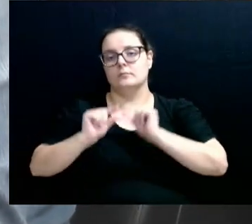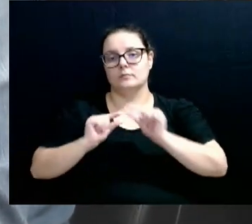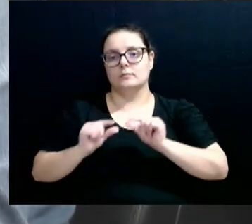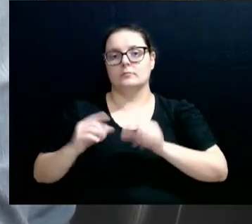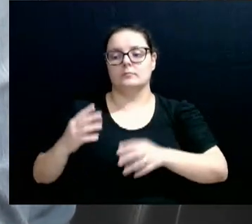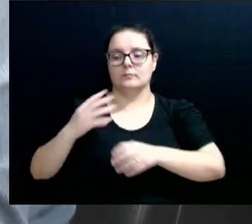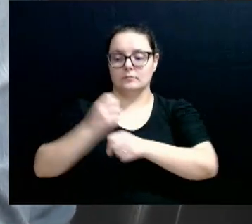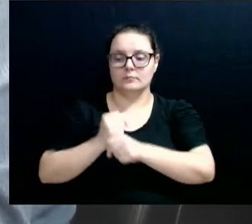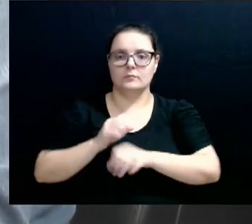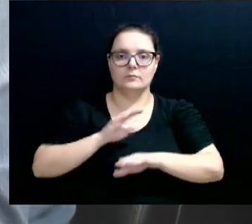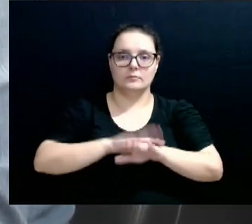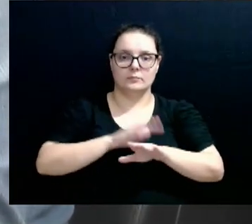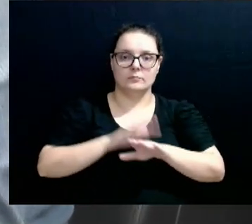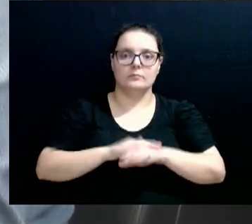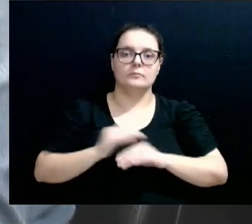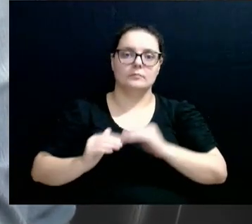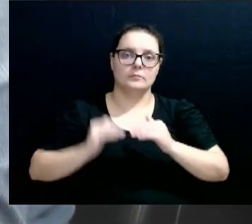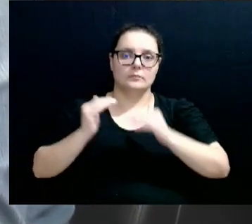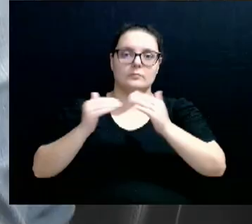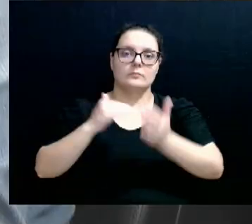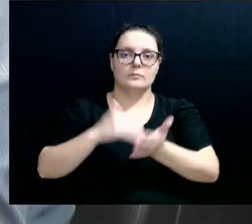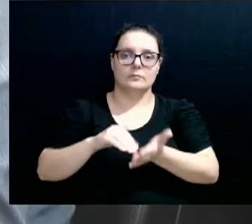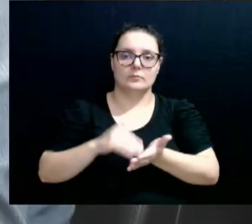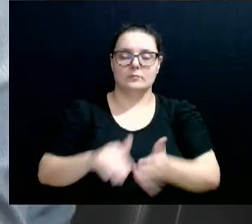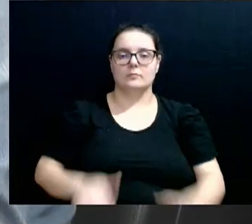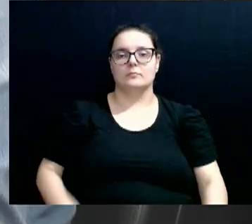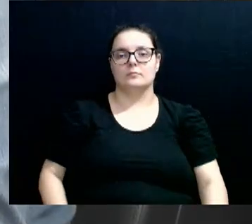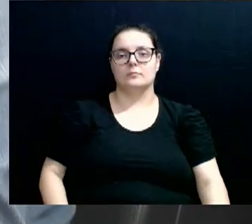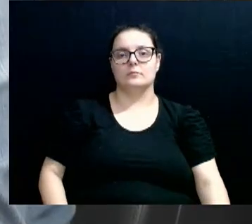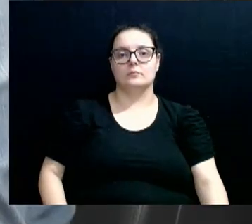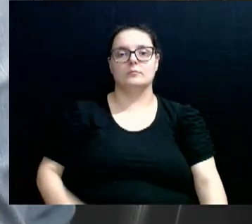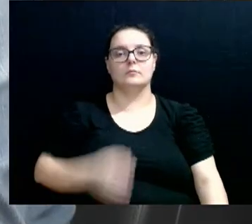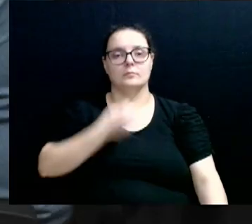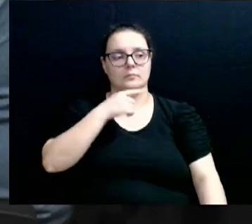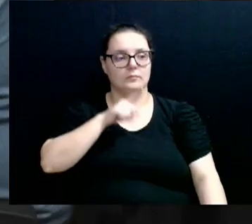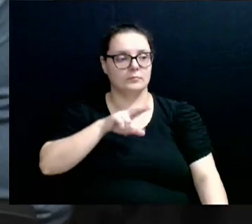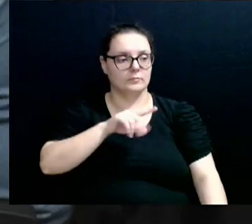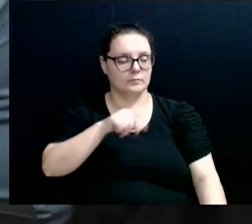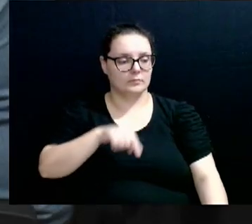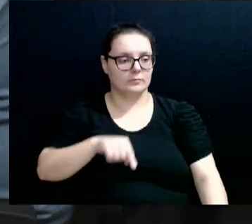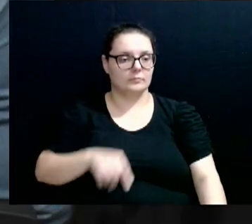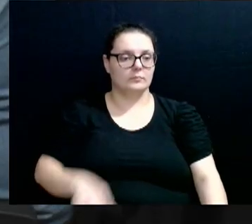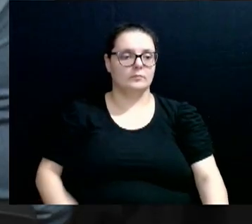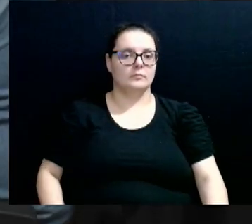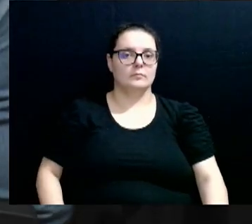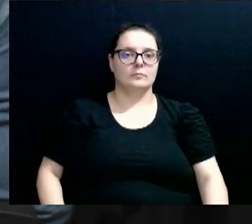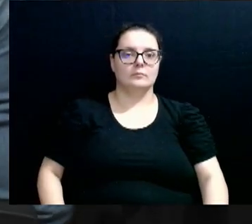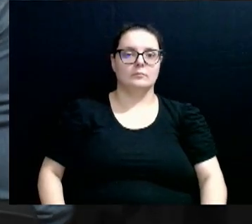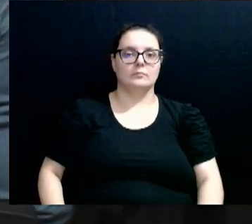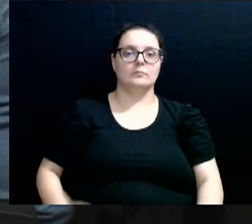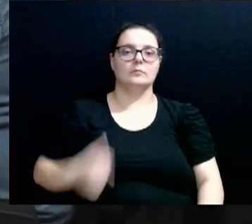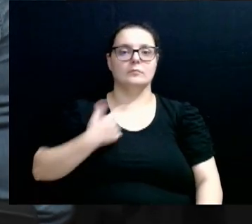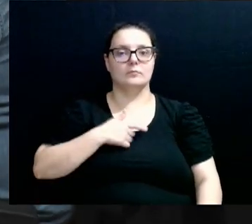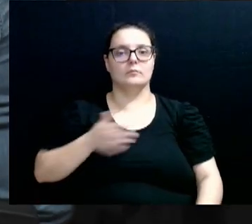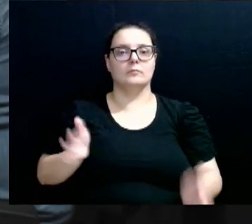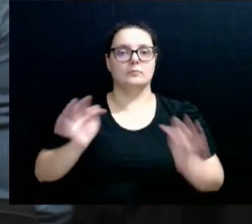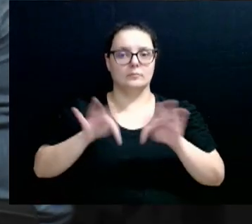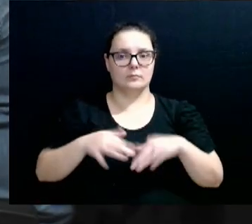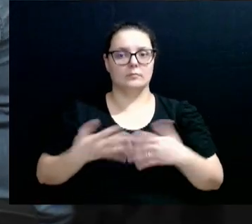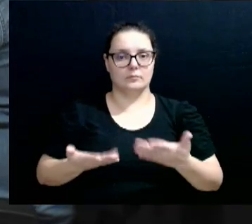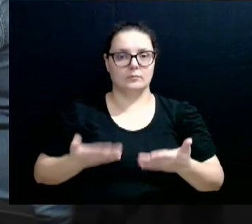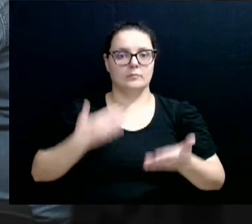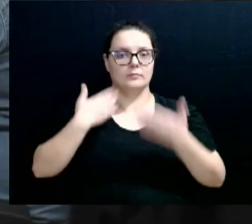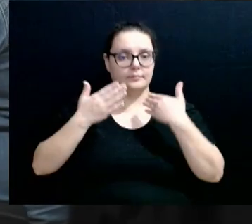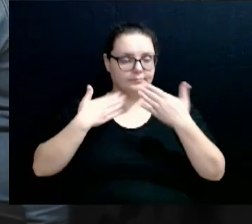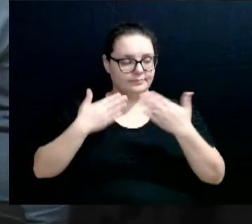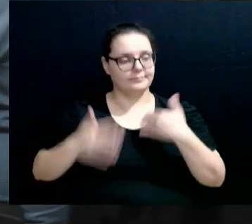está desenvolvendo na Secretaria. Muito bom, Luiz. Luiz, estamos caminhando aqui para o final da nossa prosa, né?